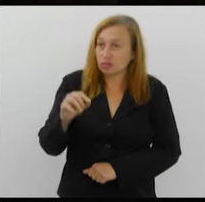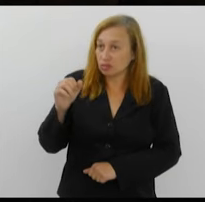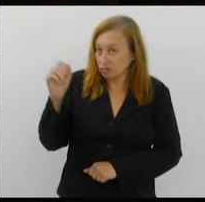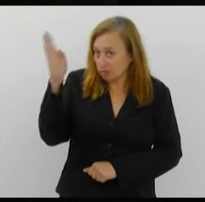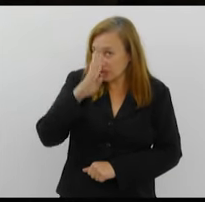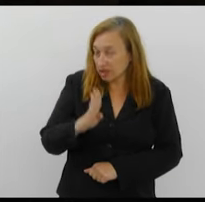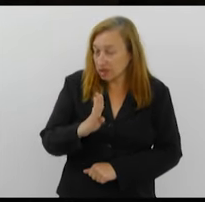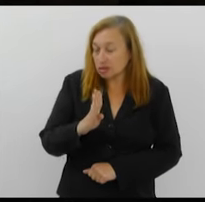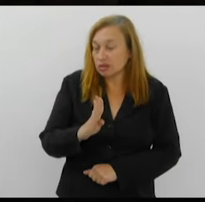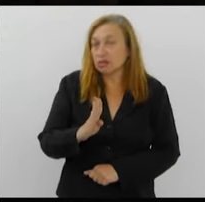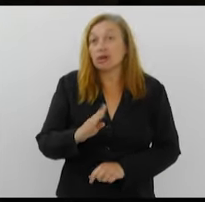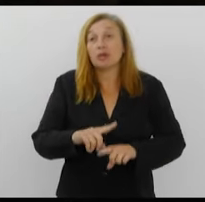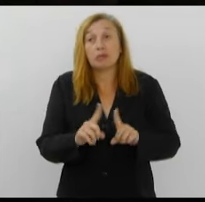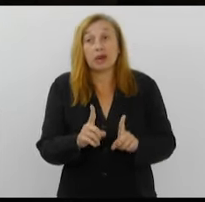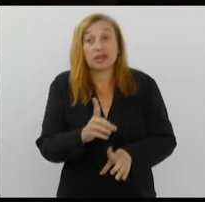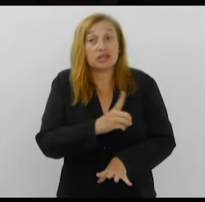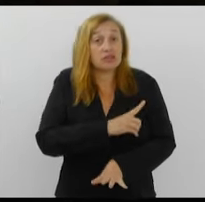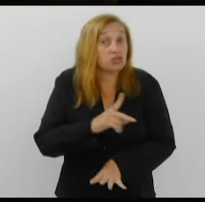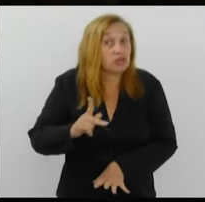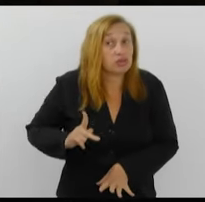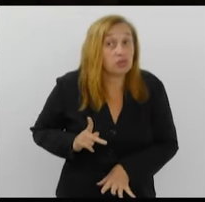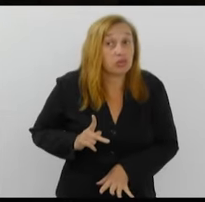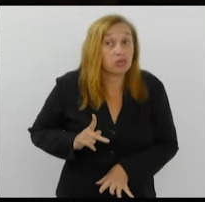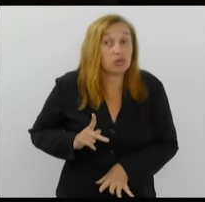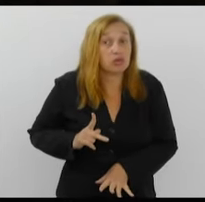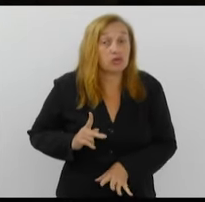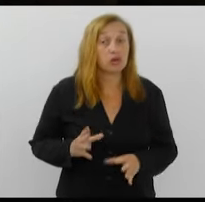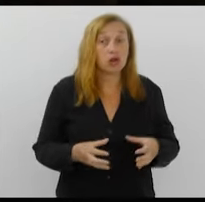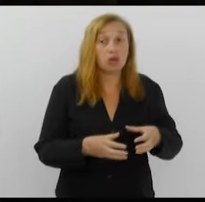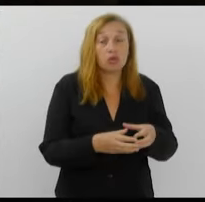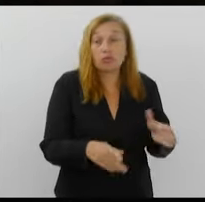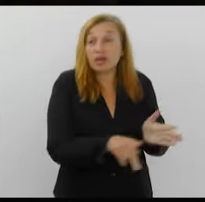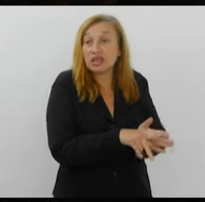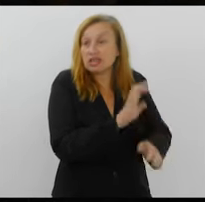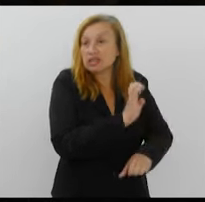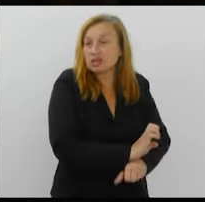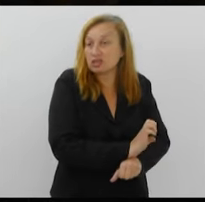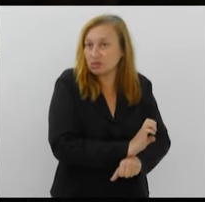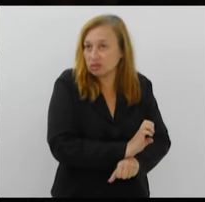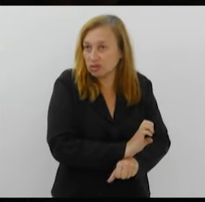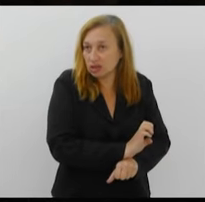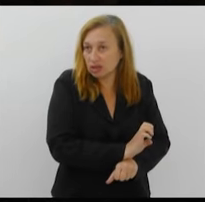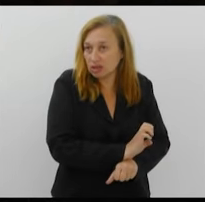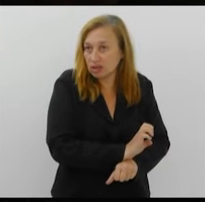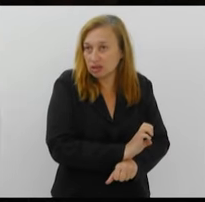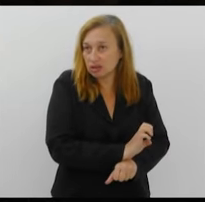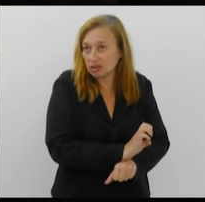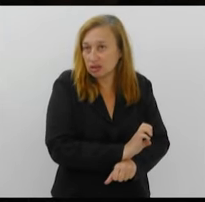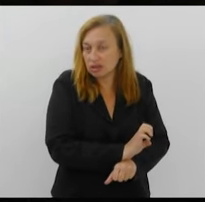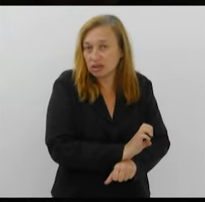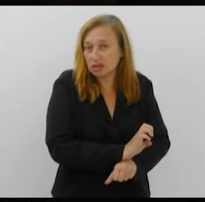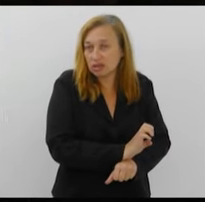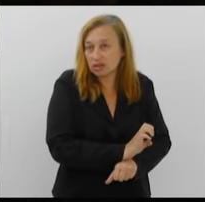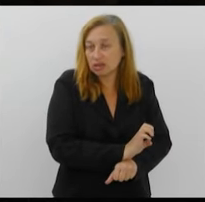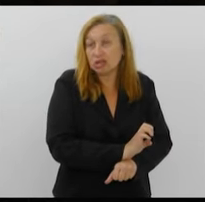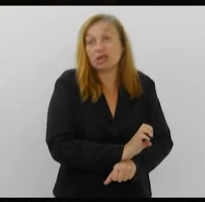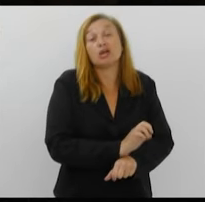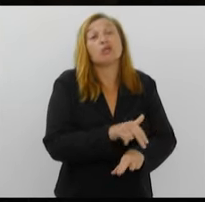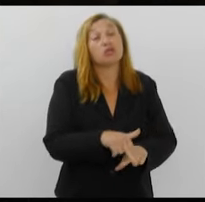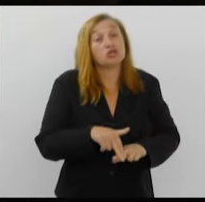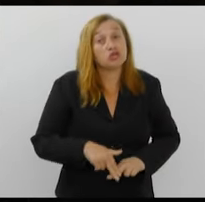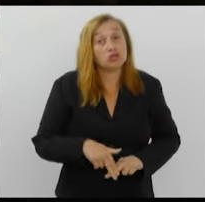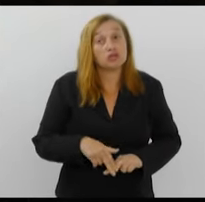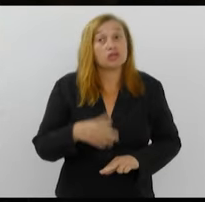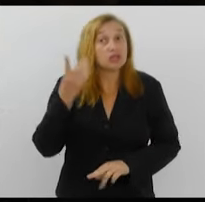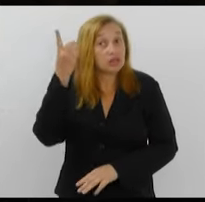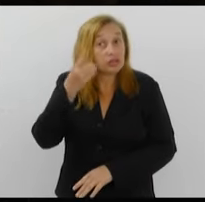Ocorre que a Defensoria Pública é um órgão de Estado indispensável à justiça. E, em razão disso, deputado